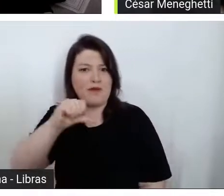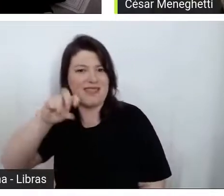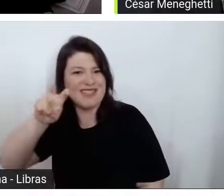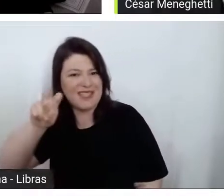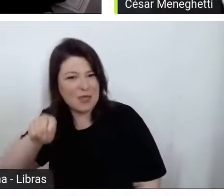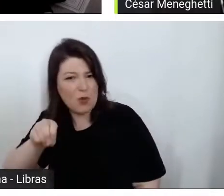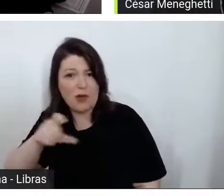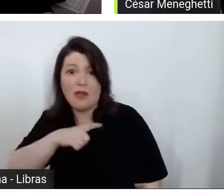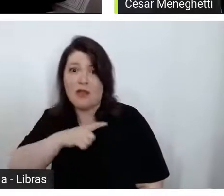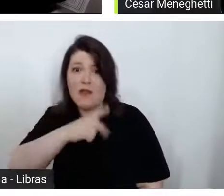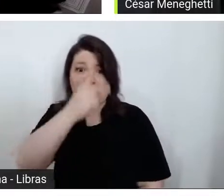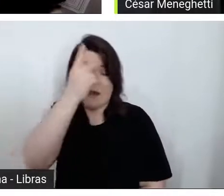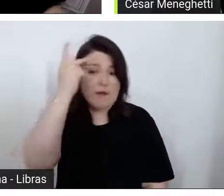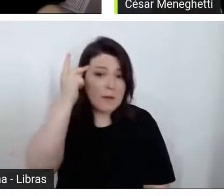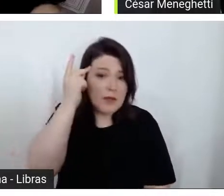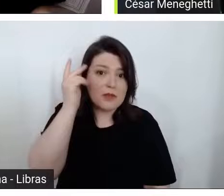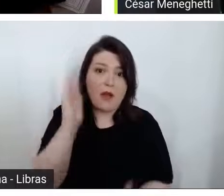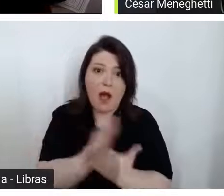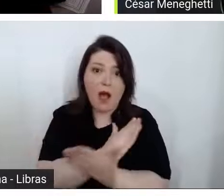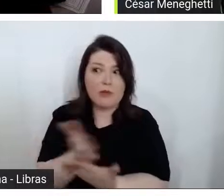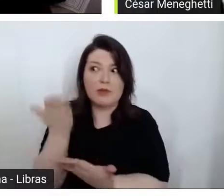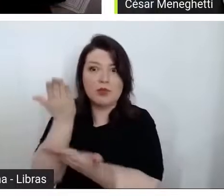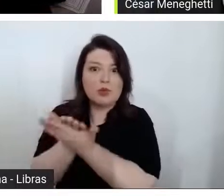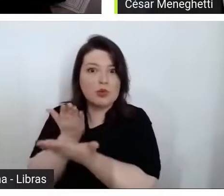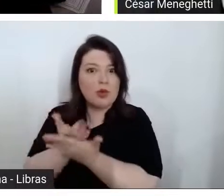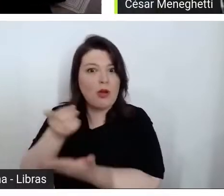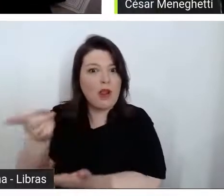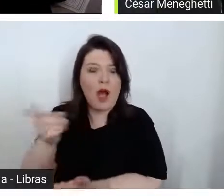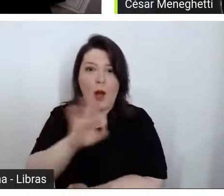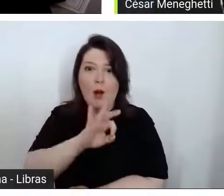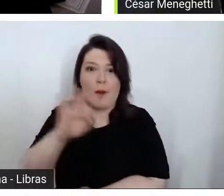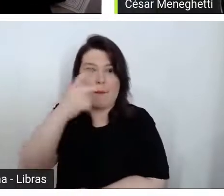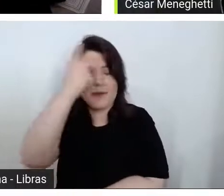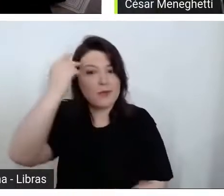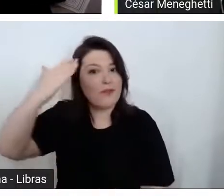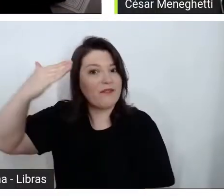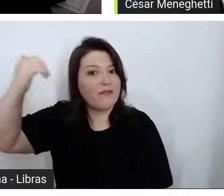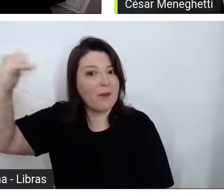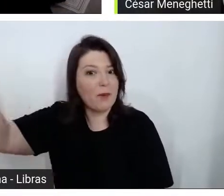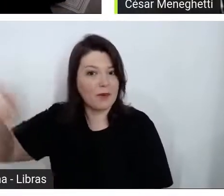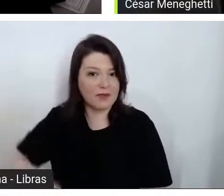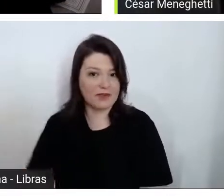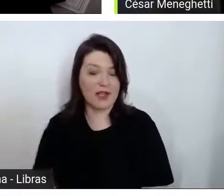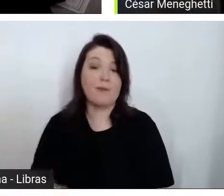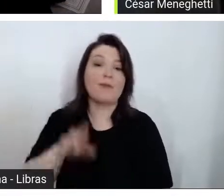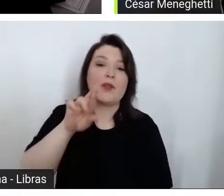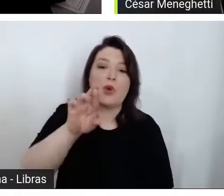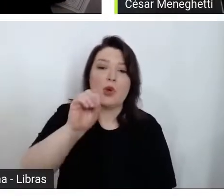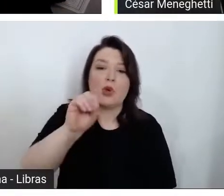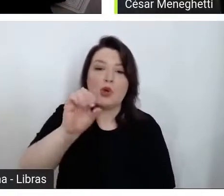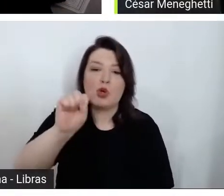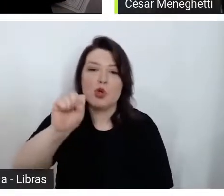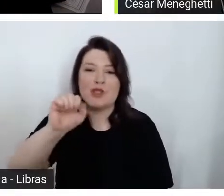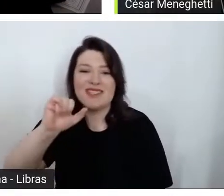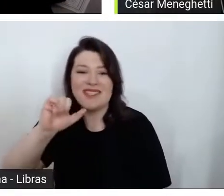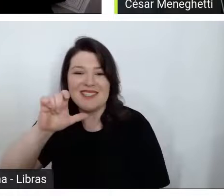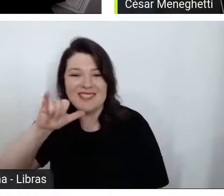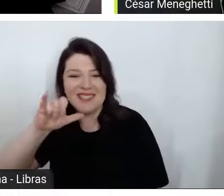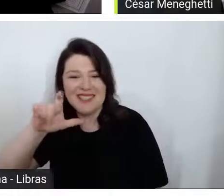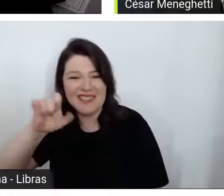a Cláudia Cardinale, o Rossellini foi diretor, os irmãos Taviani foram